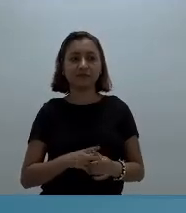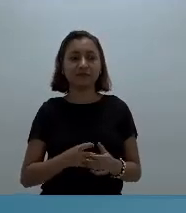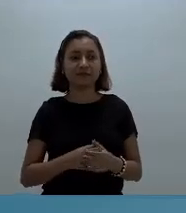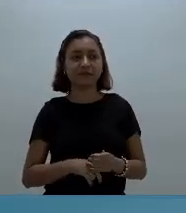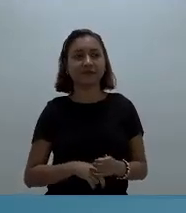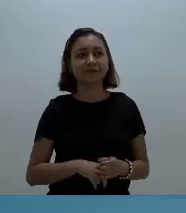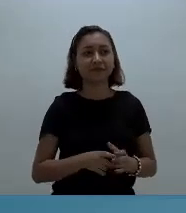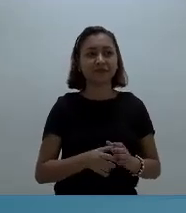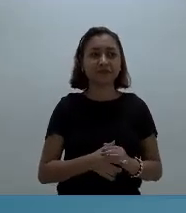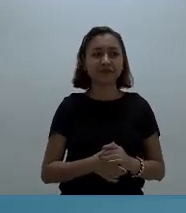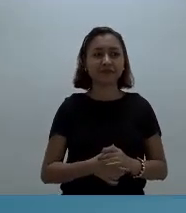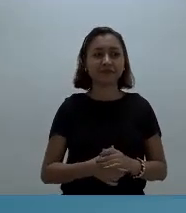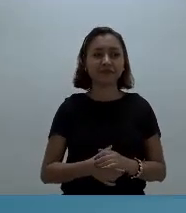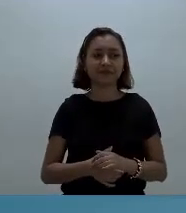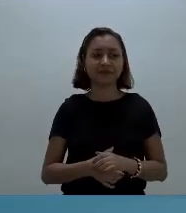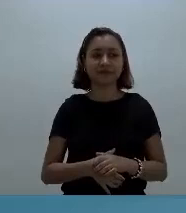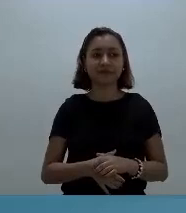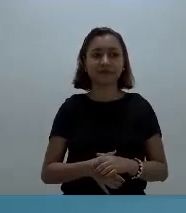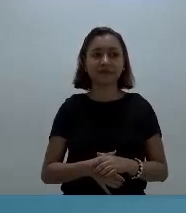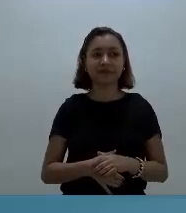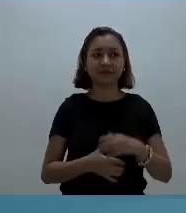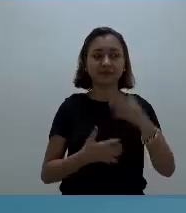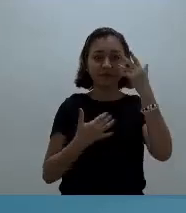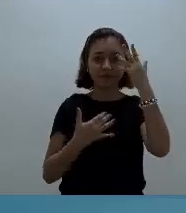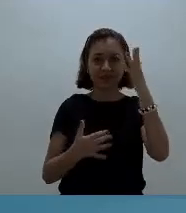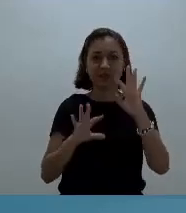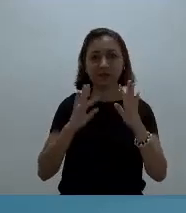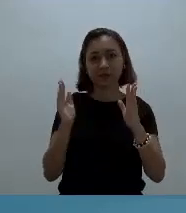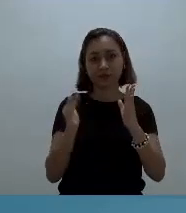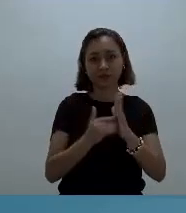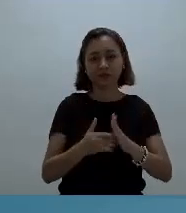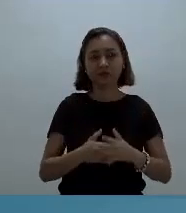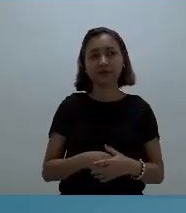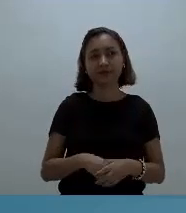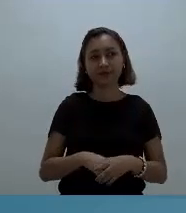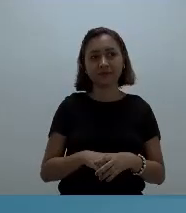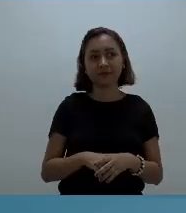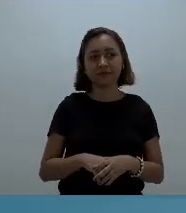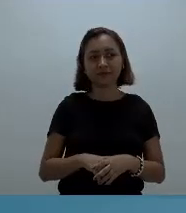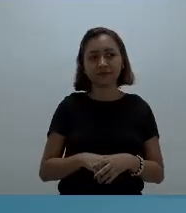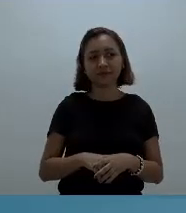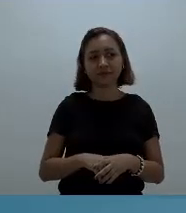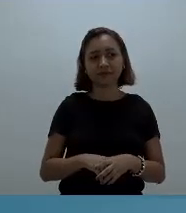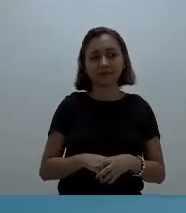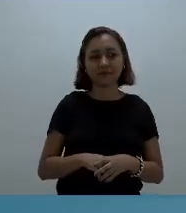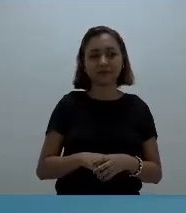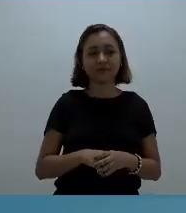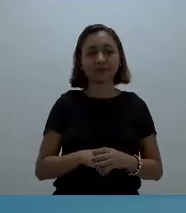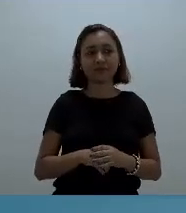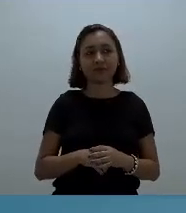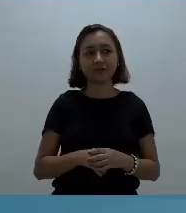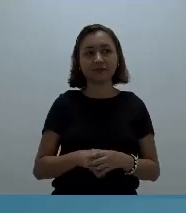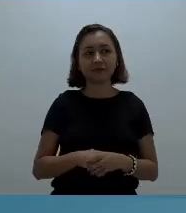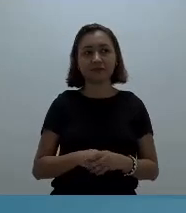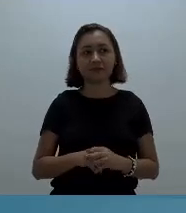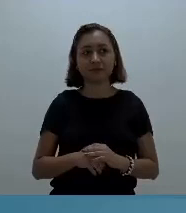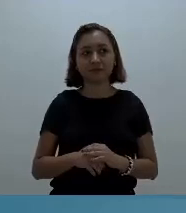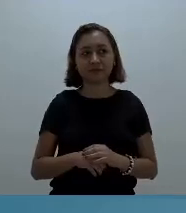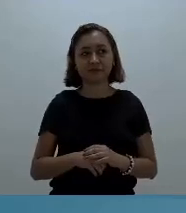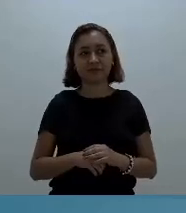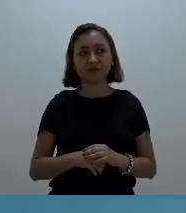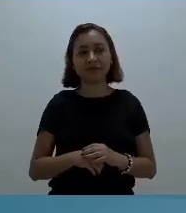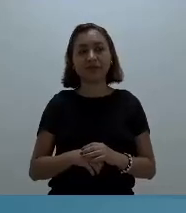para poder assistir o Sírio, a gravação com mais tranquilidade e com mais